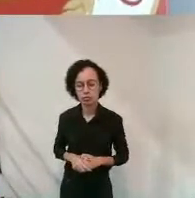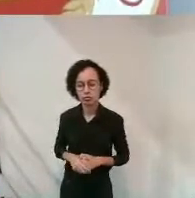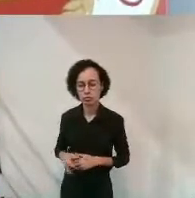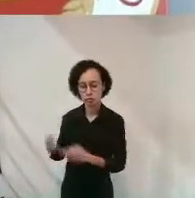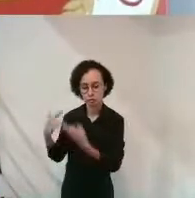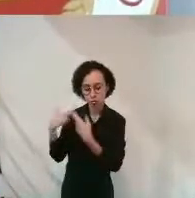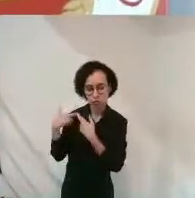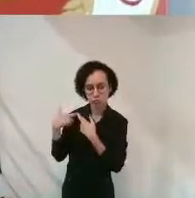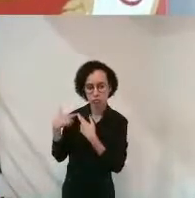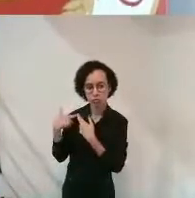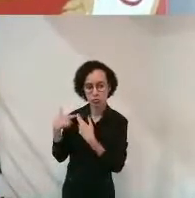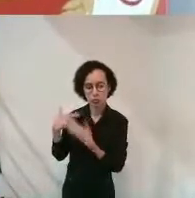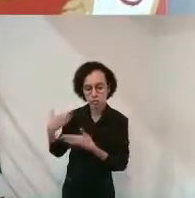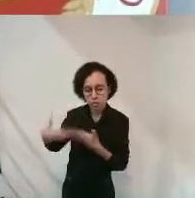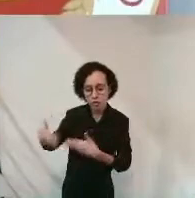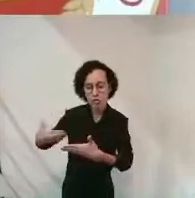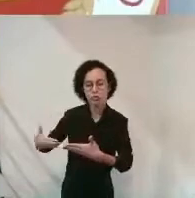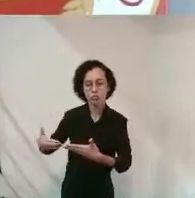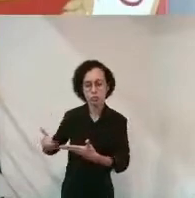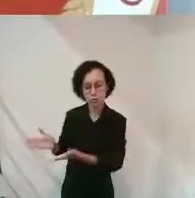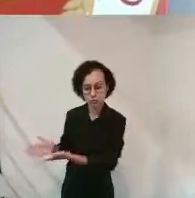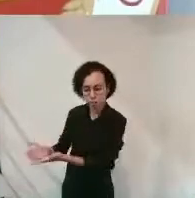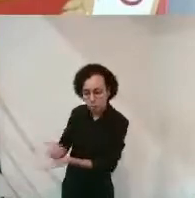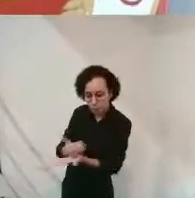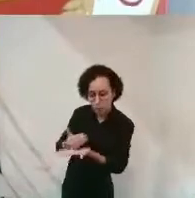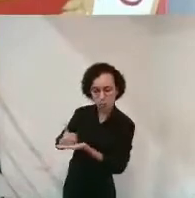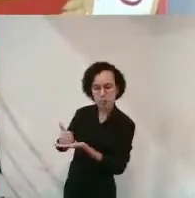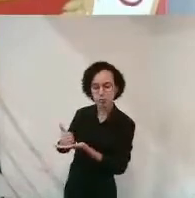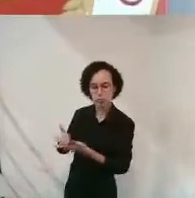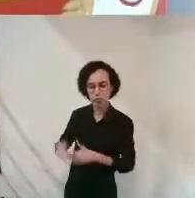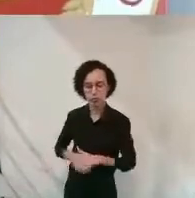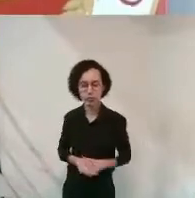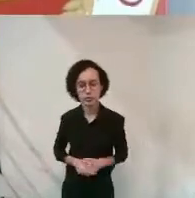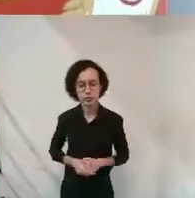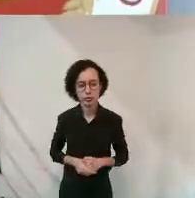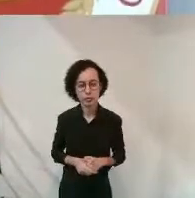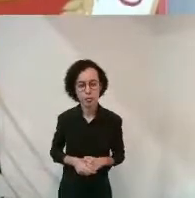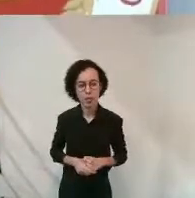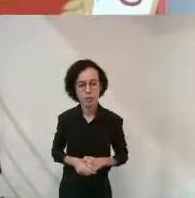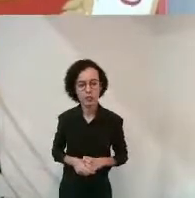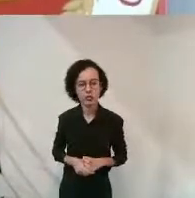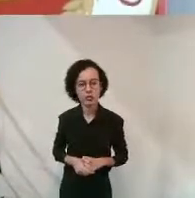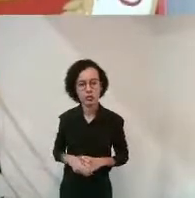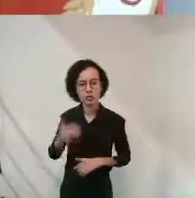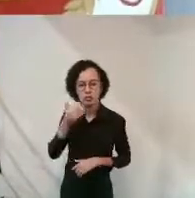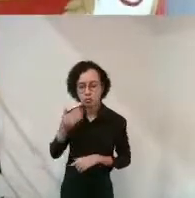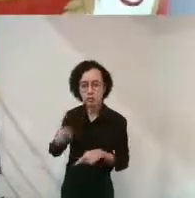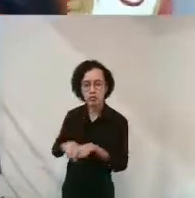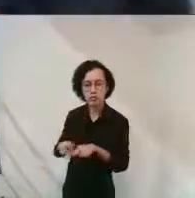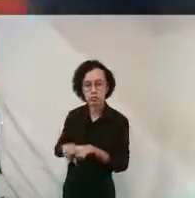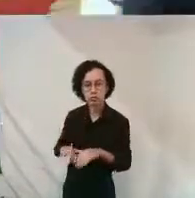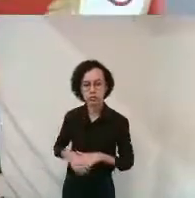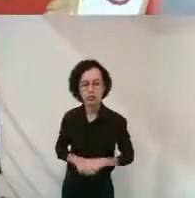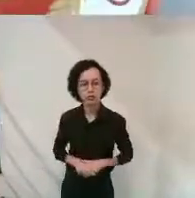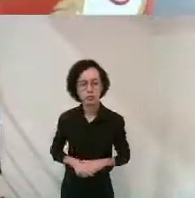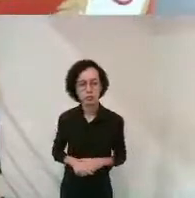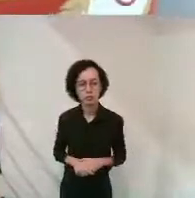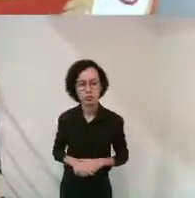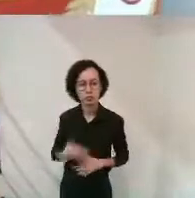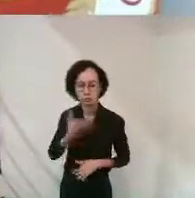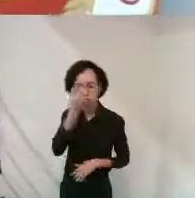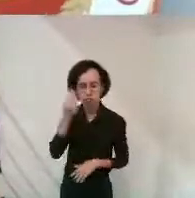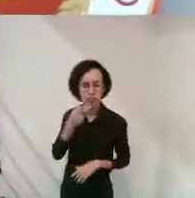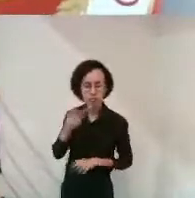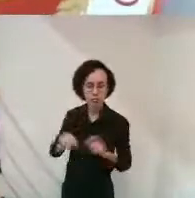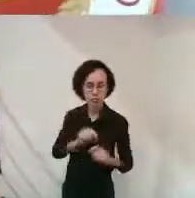responsável pelo tratamento, coleta e destinação adequada dos resíduos, etc. Esse pede recomendações, e aí eu esqueci de falar